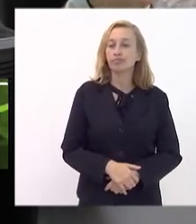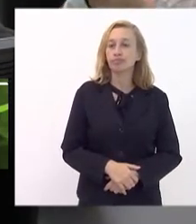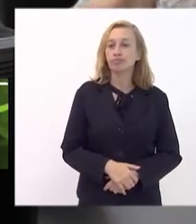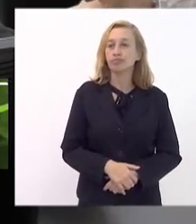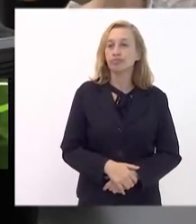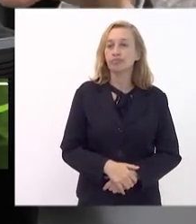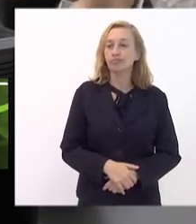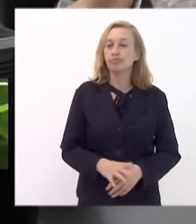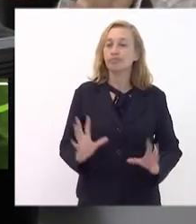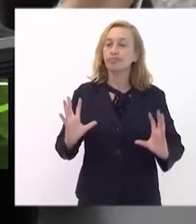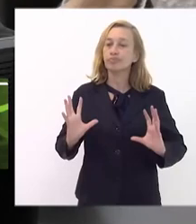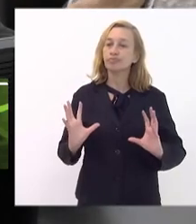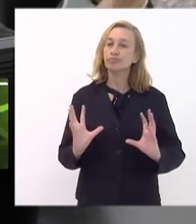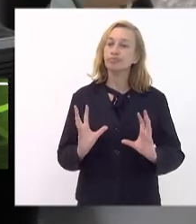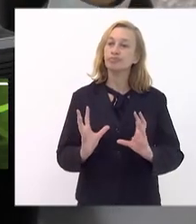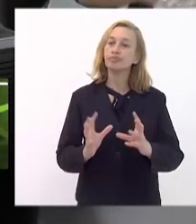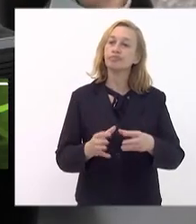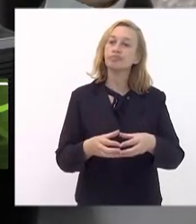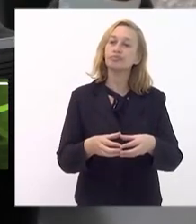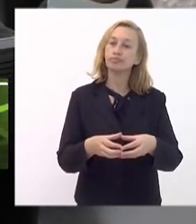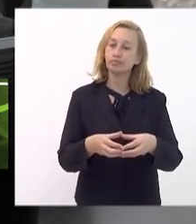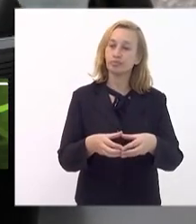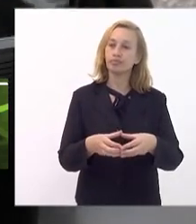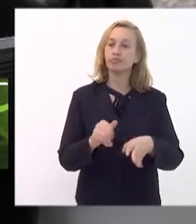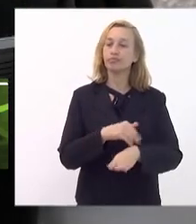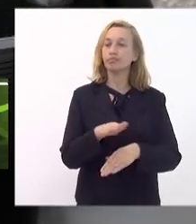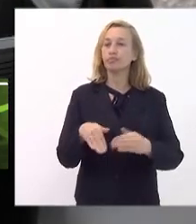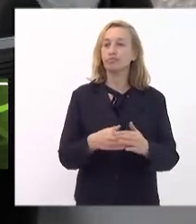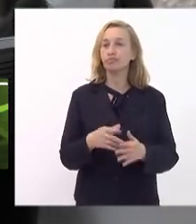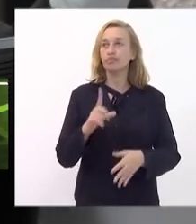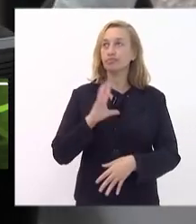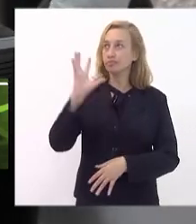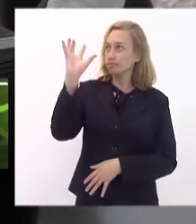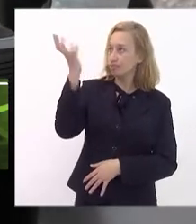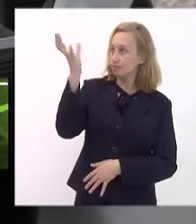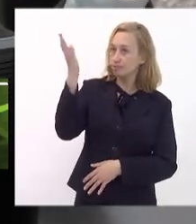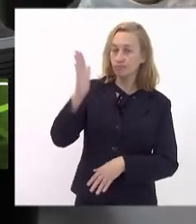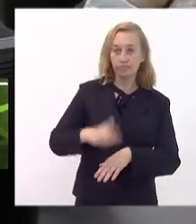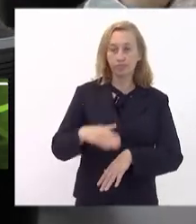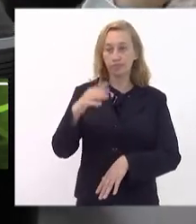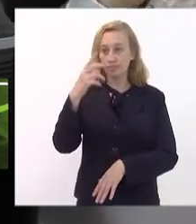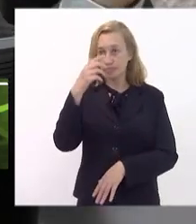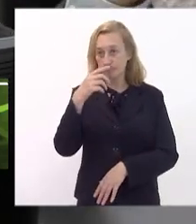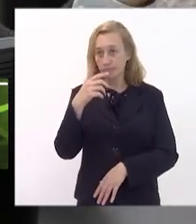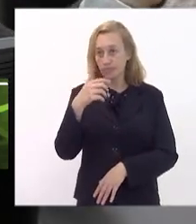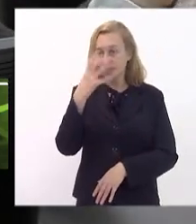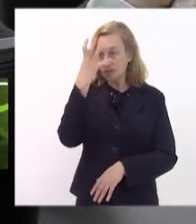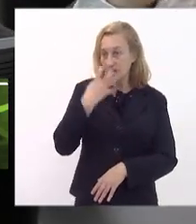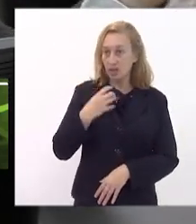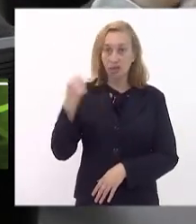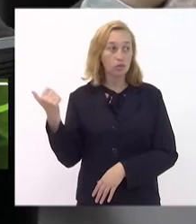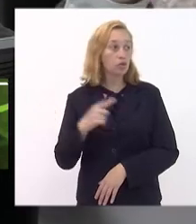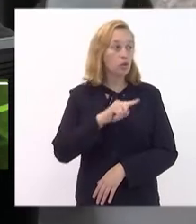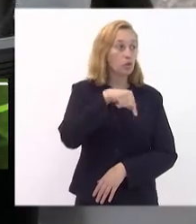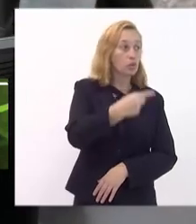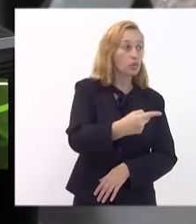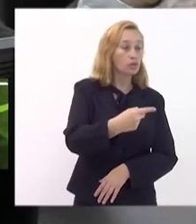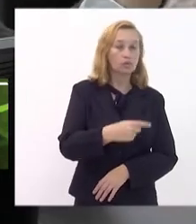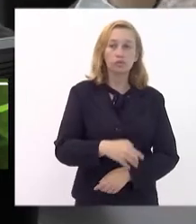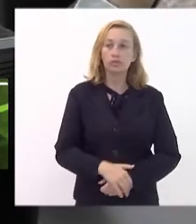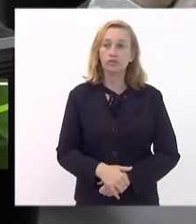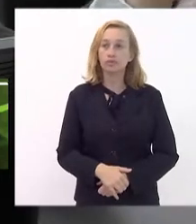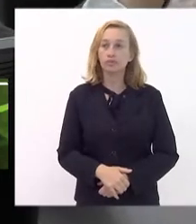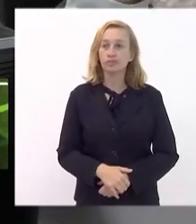Aí você vai juntando essas peças. E tem um fenômeno outro, mais grave, né, que é